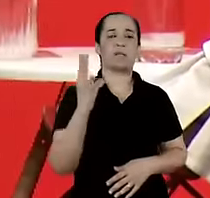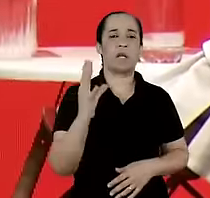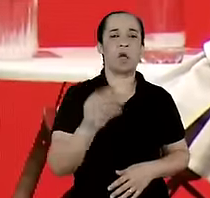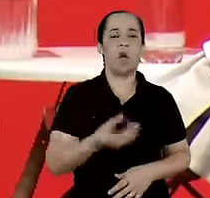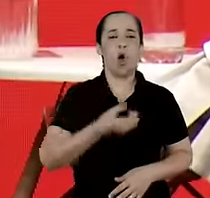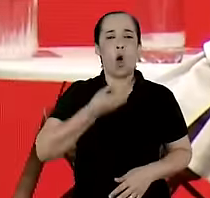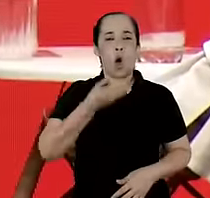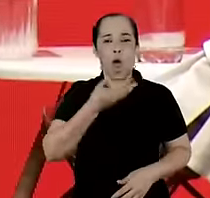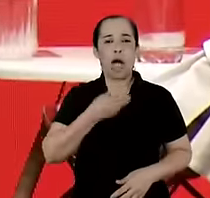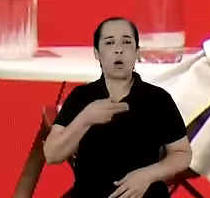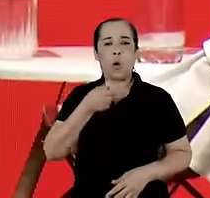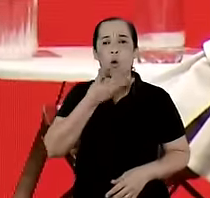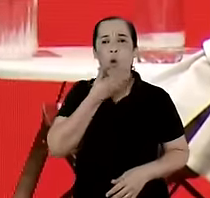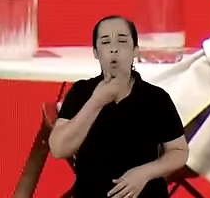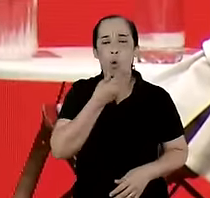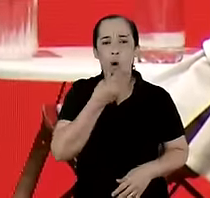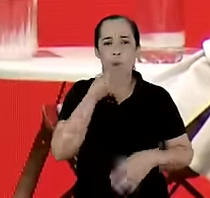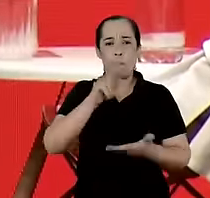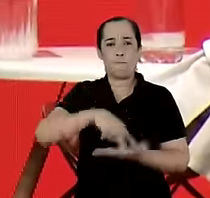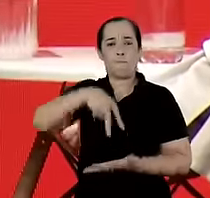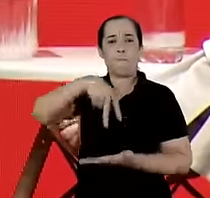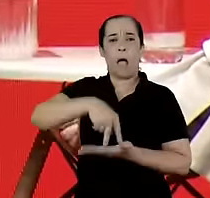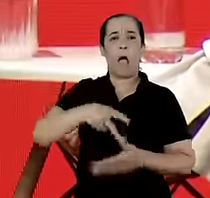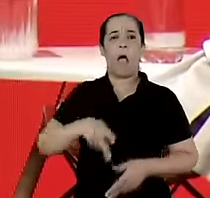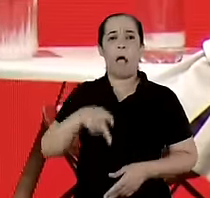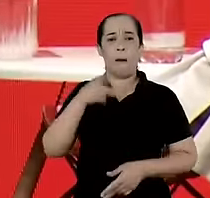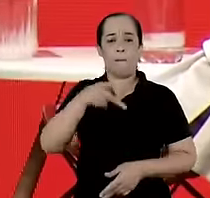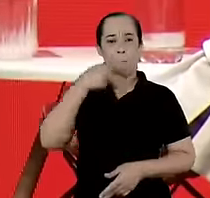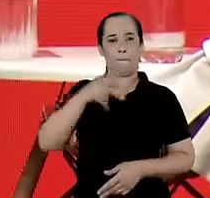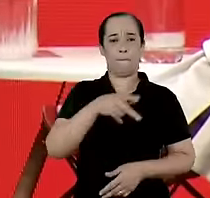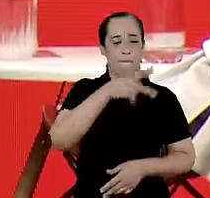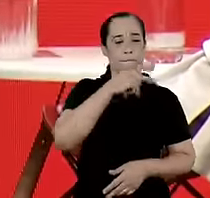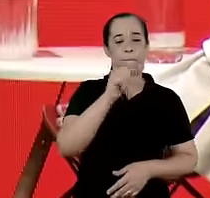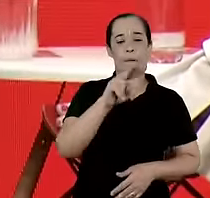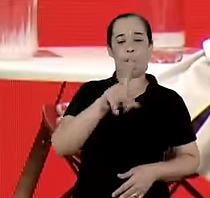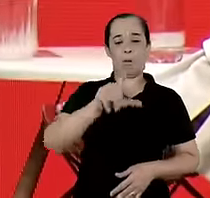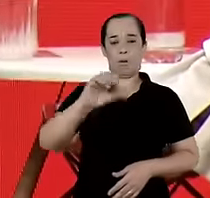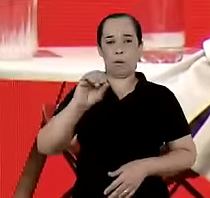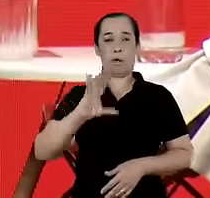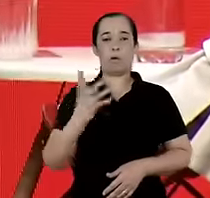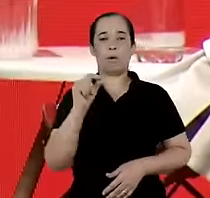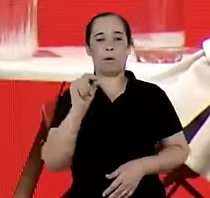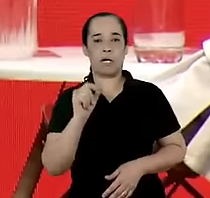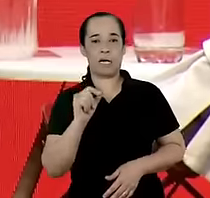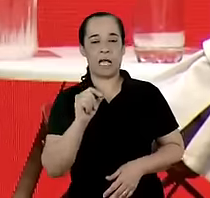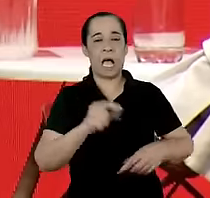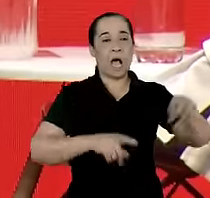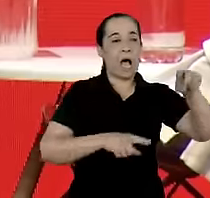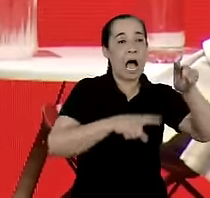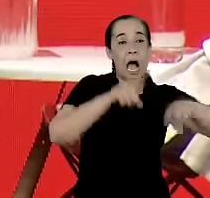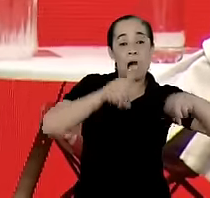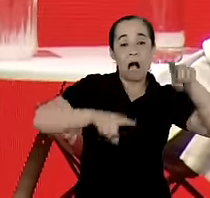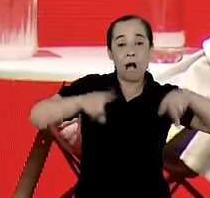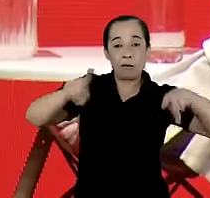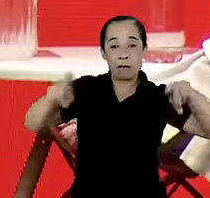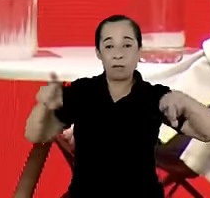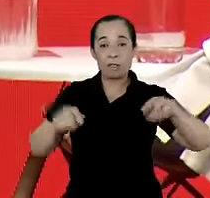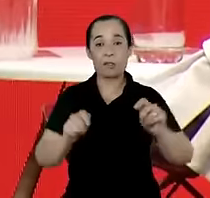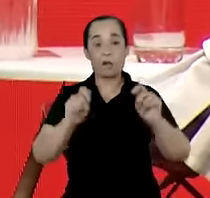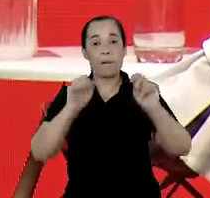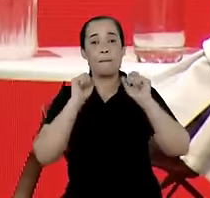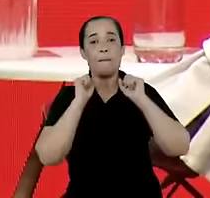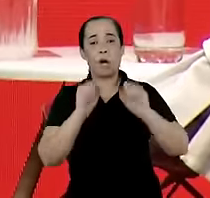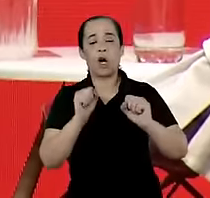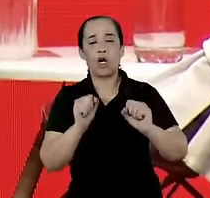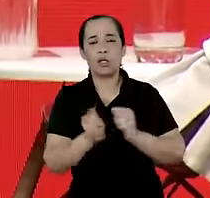do presidente do Fed do do do poell né o que acontece eu diria que a volatilidade vai ser mais baixa né